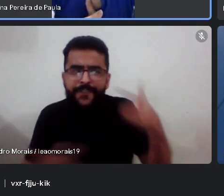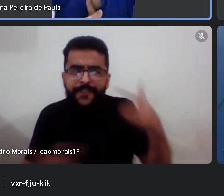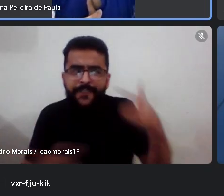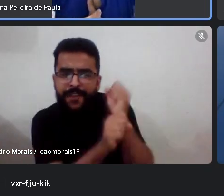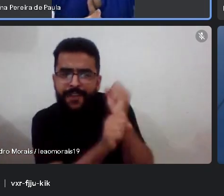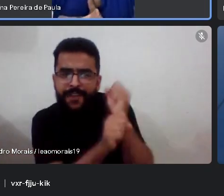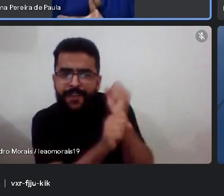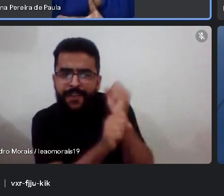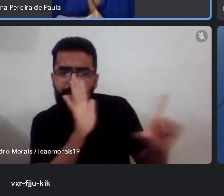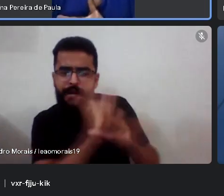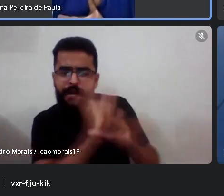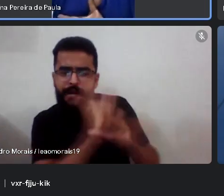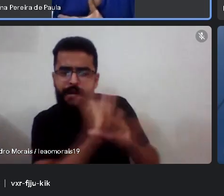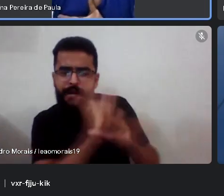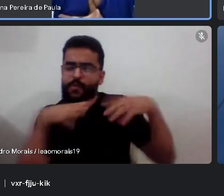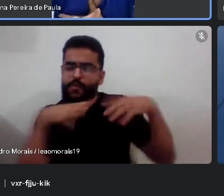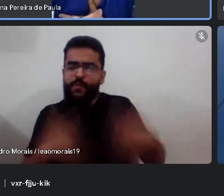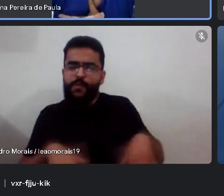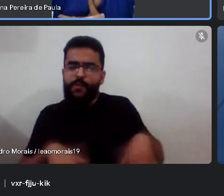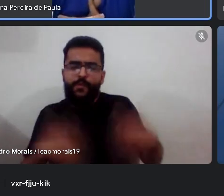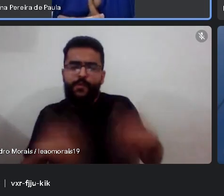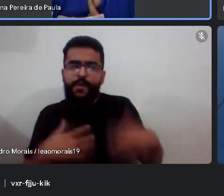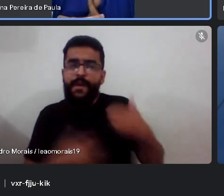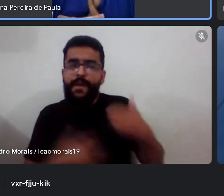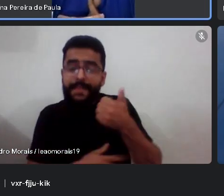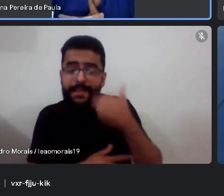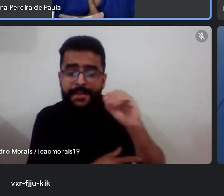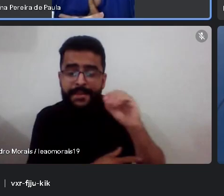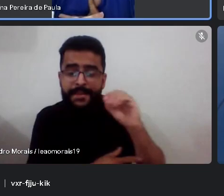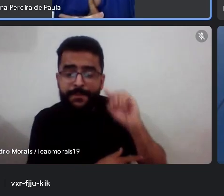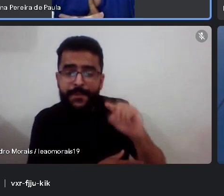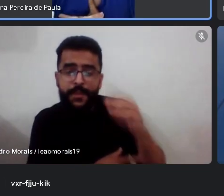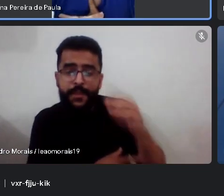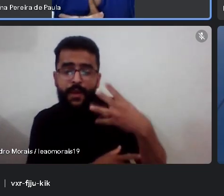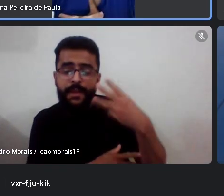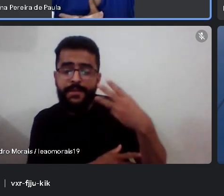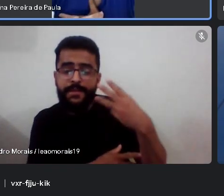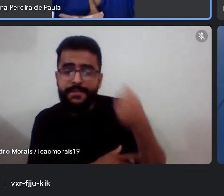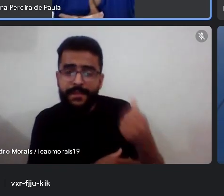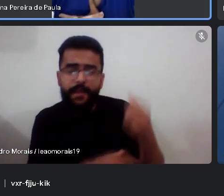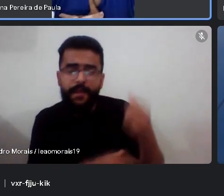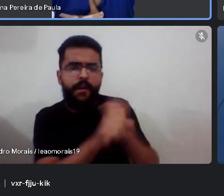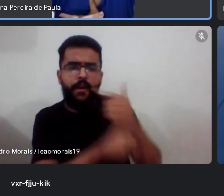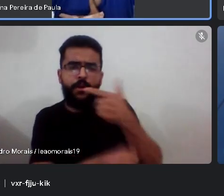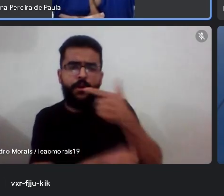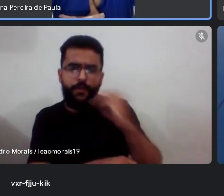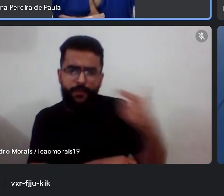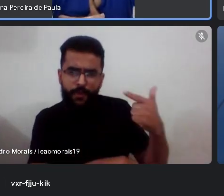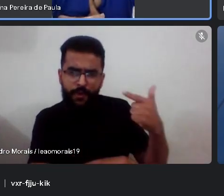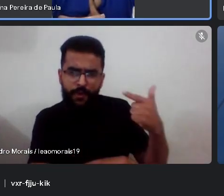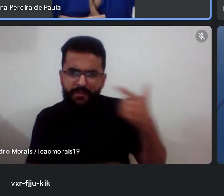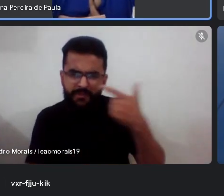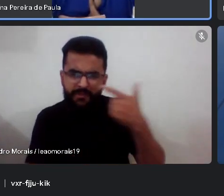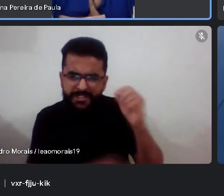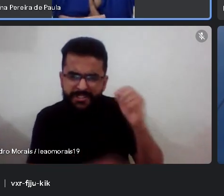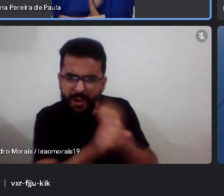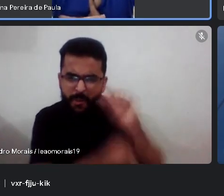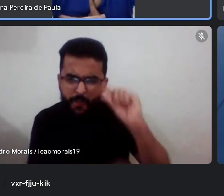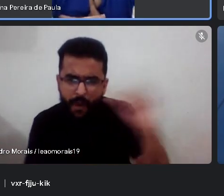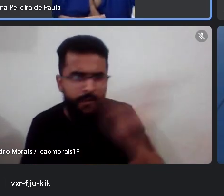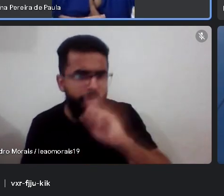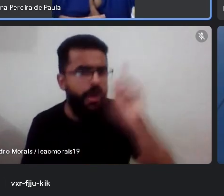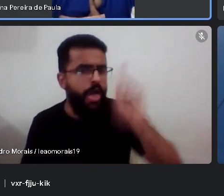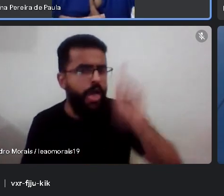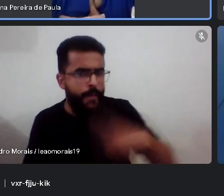comemoração aos 19 anos da Lei da Libras, né, a Lei 10.436